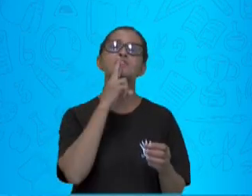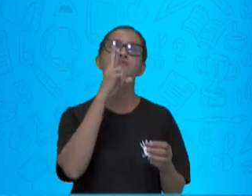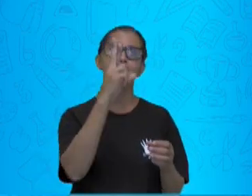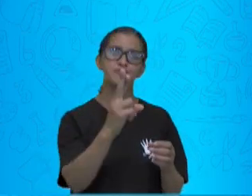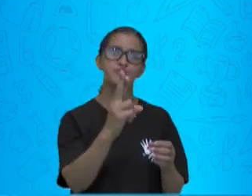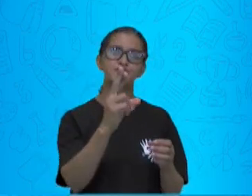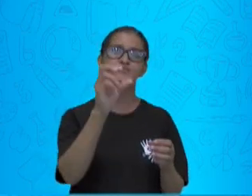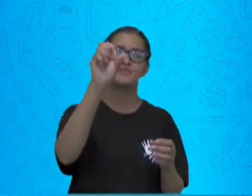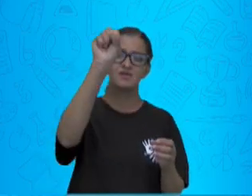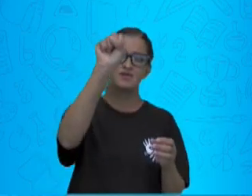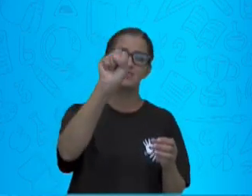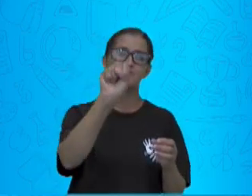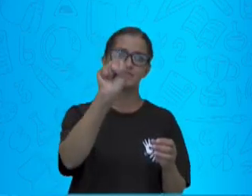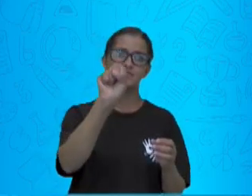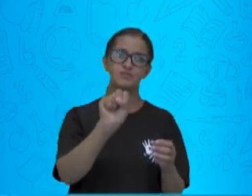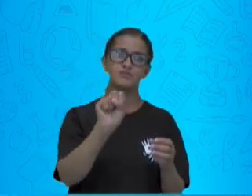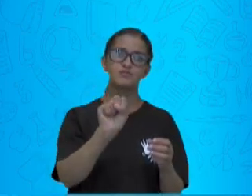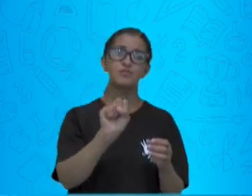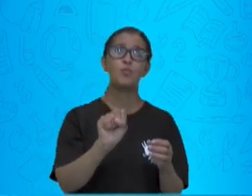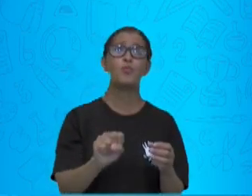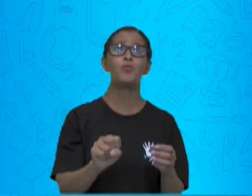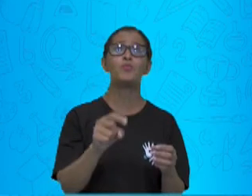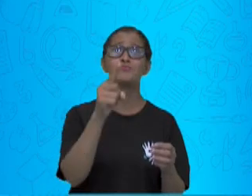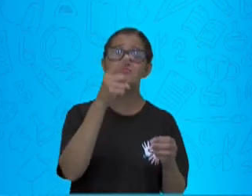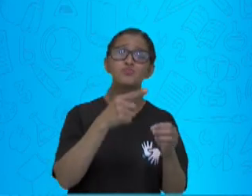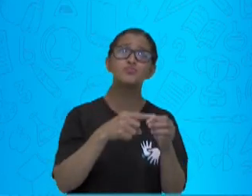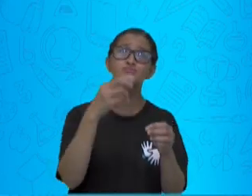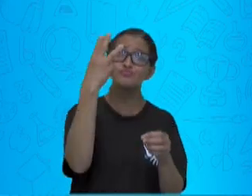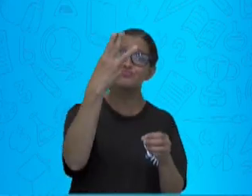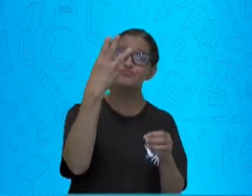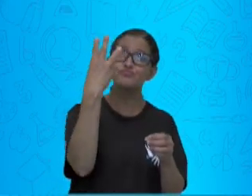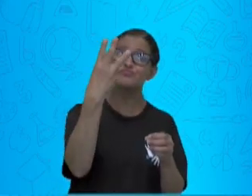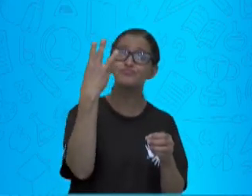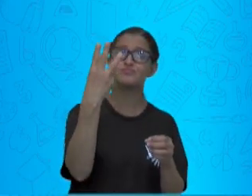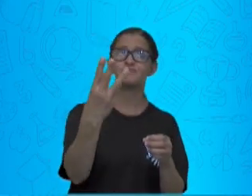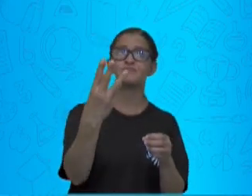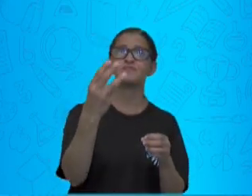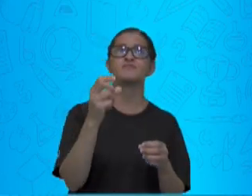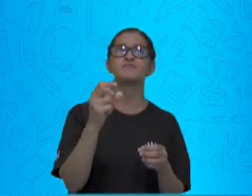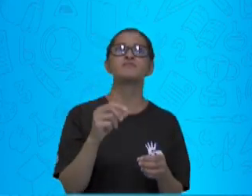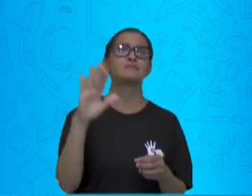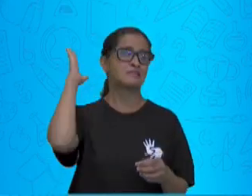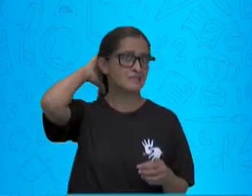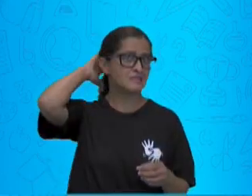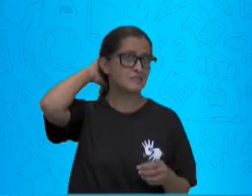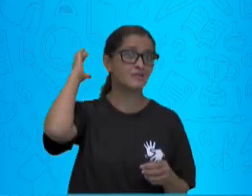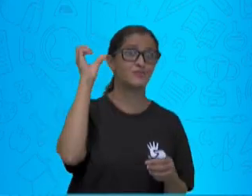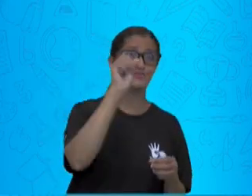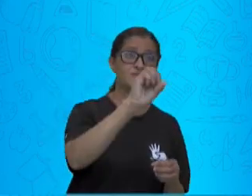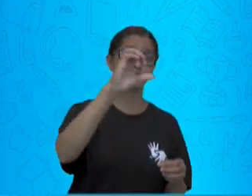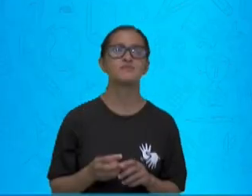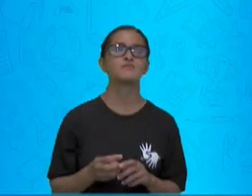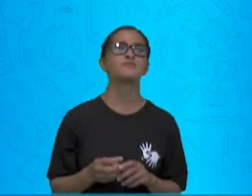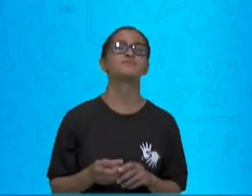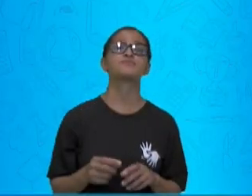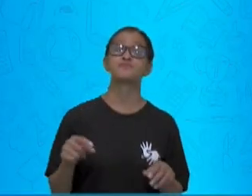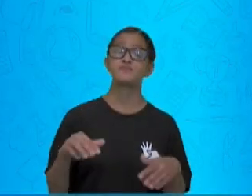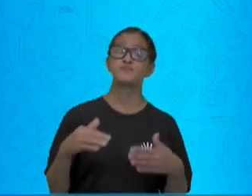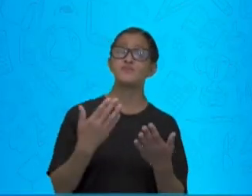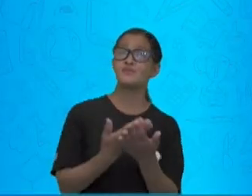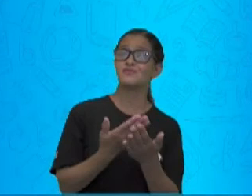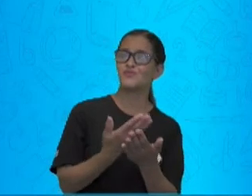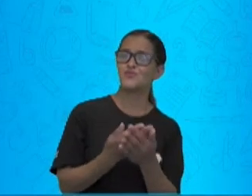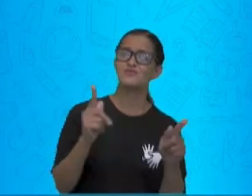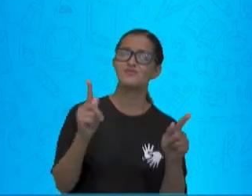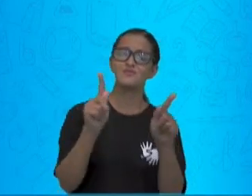região sul possui apenas 3 estados: o estado do Paraná, Santa Catarina e Rio Grande do Sul. Essa foi a nossa aula